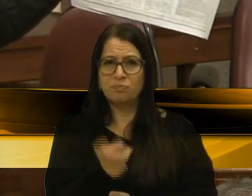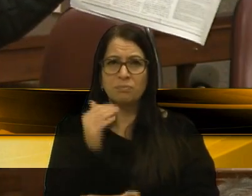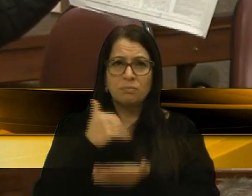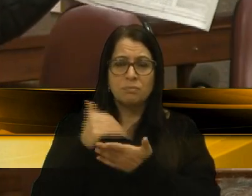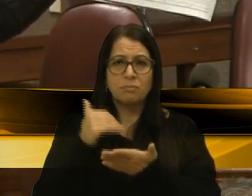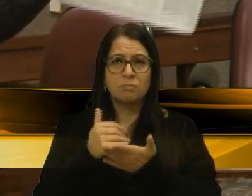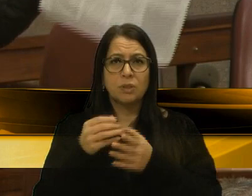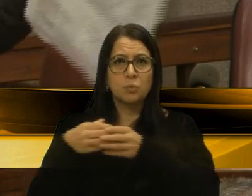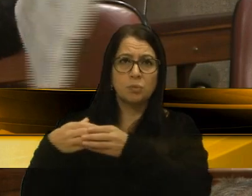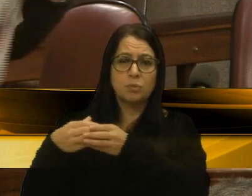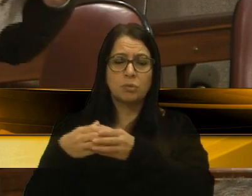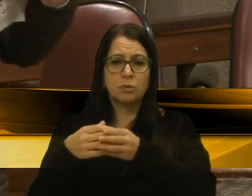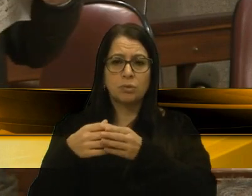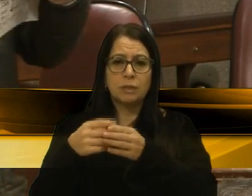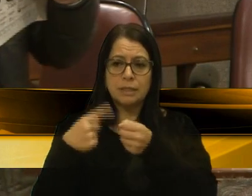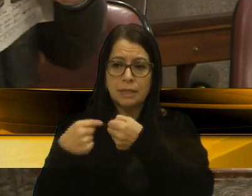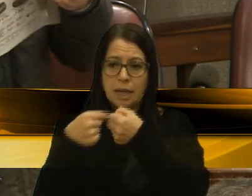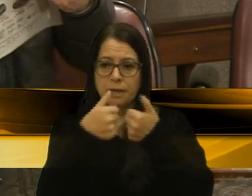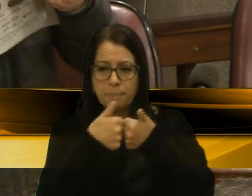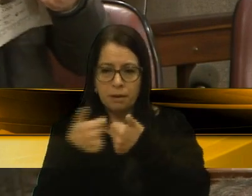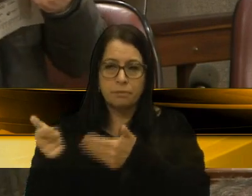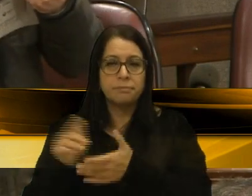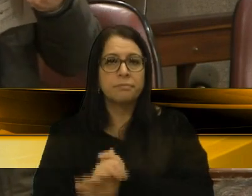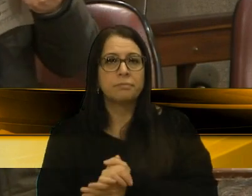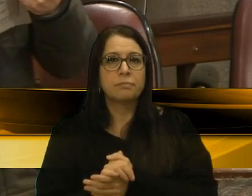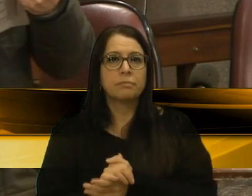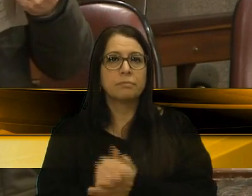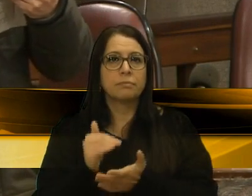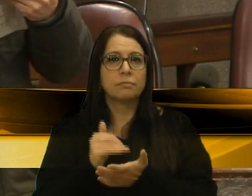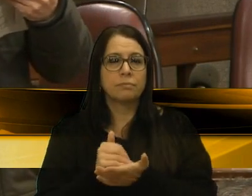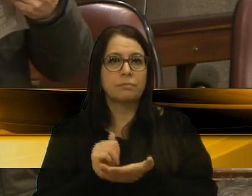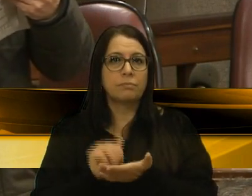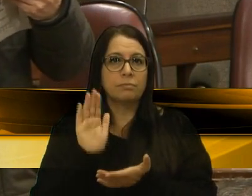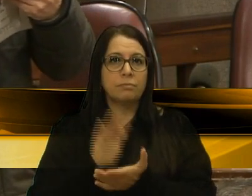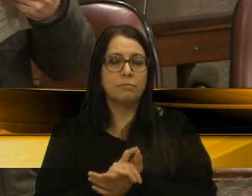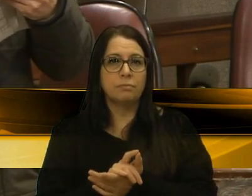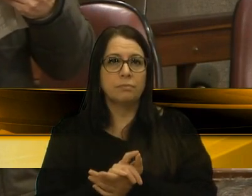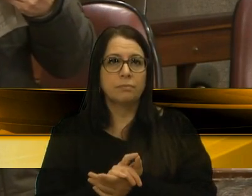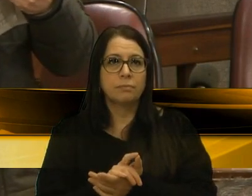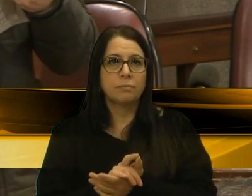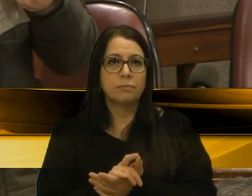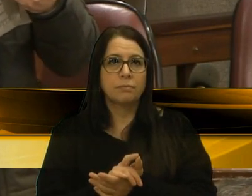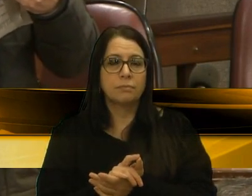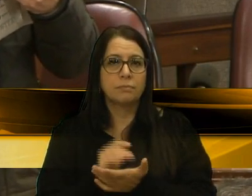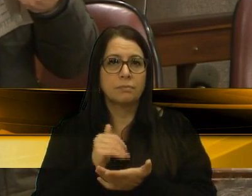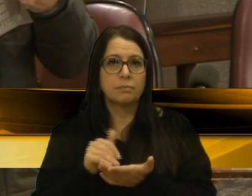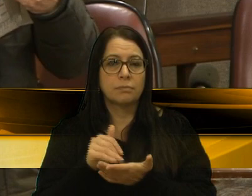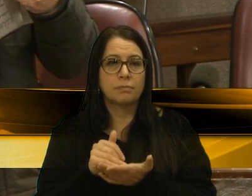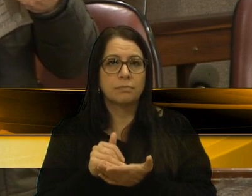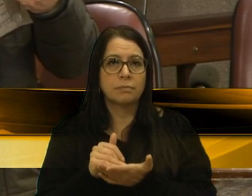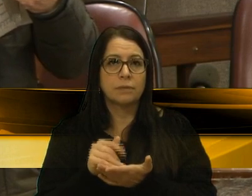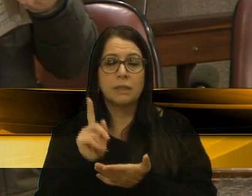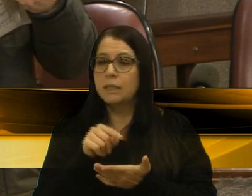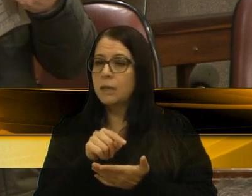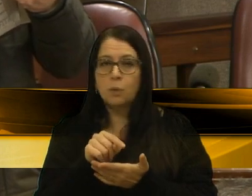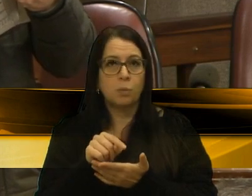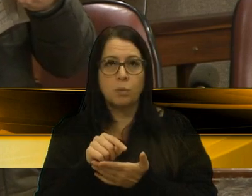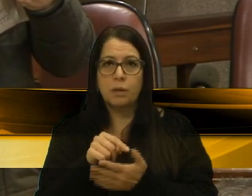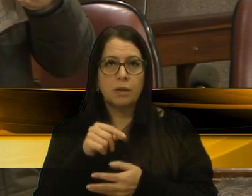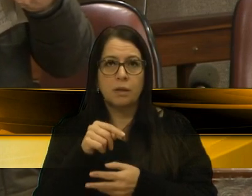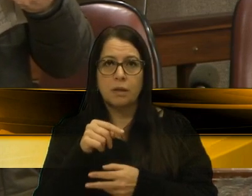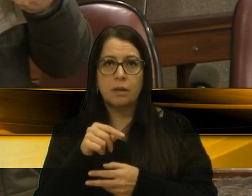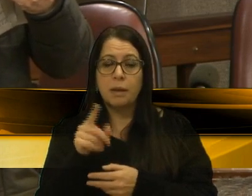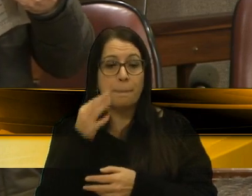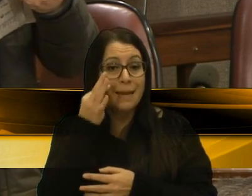do turismo dos municípios vizinhos. Secretário... Permite uma parte, vereador Rafael. Caxias não é presente em